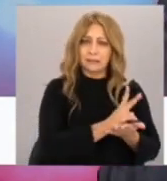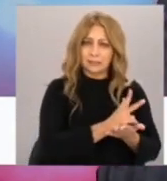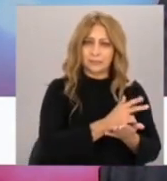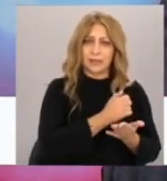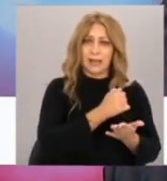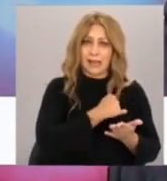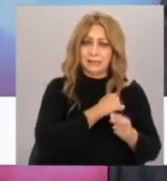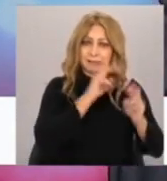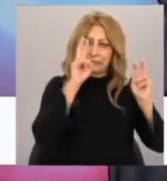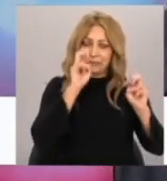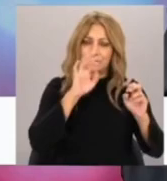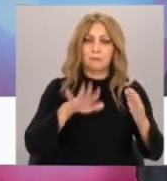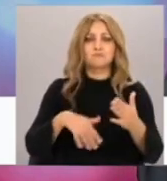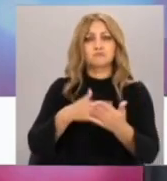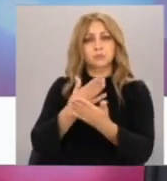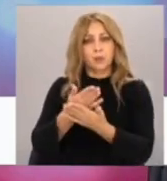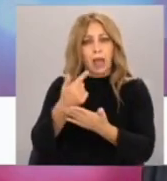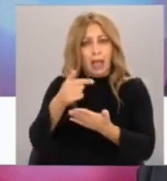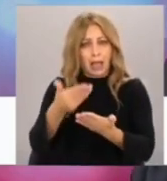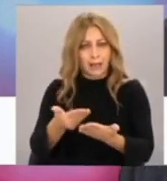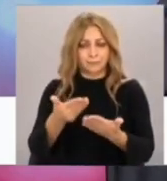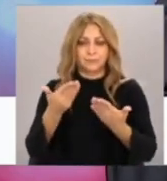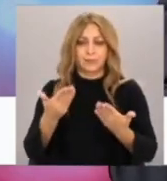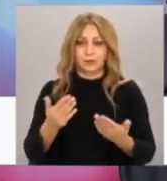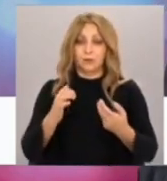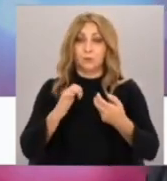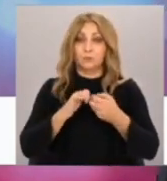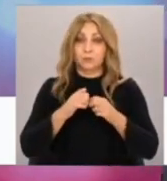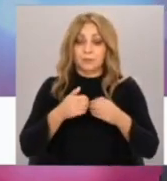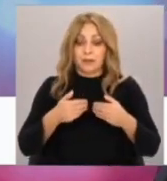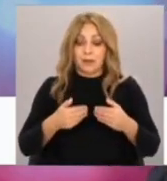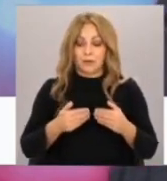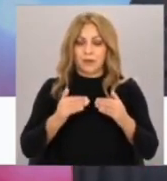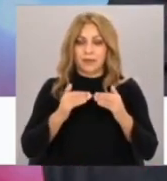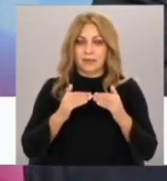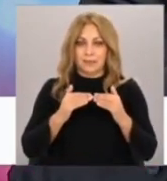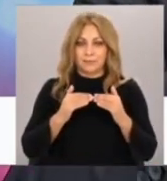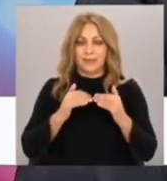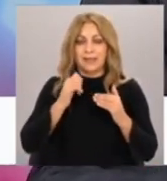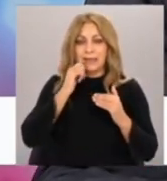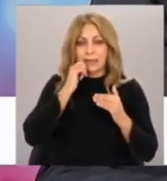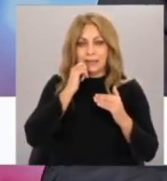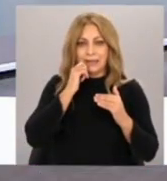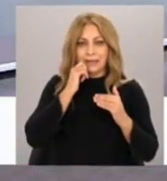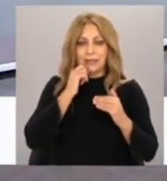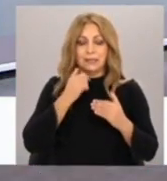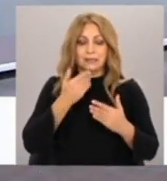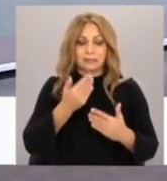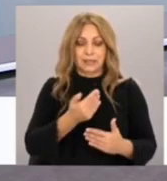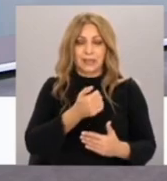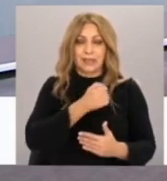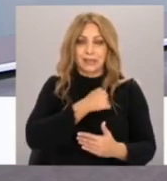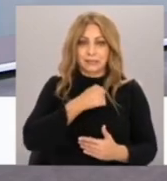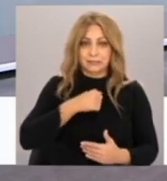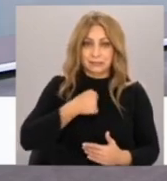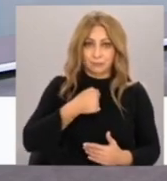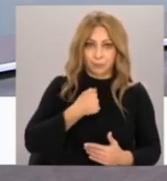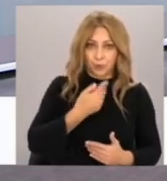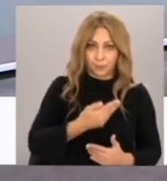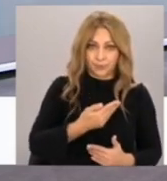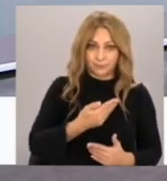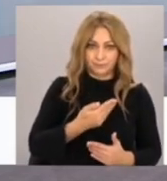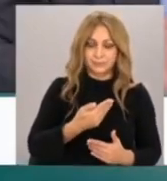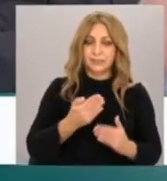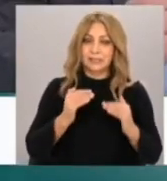tempo de forças para aquela que aquilo que o grande problema agora uma fatura geracional entre aqueles que puderam chegar a casa própria em uma fratura de